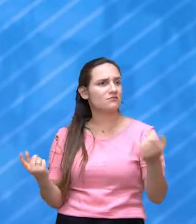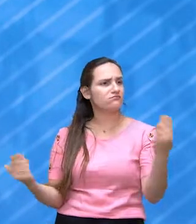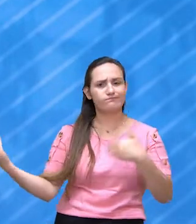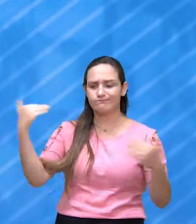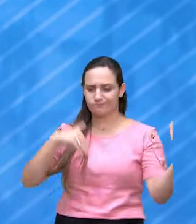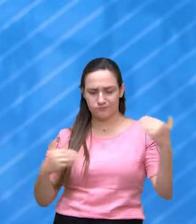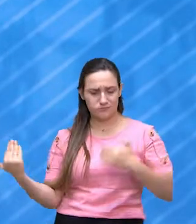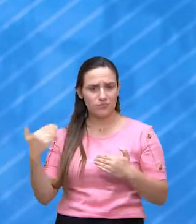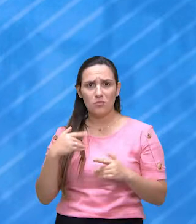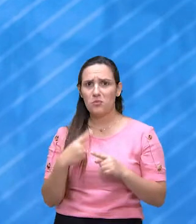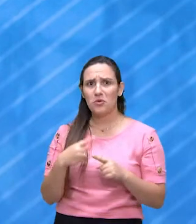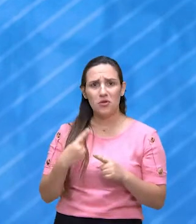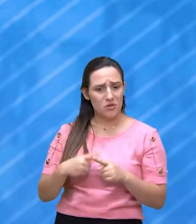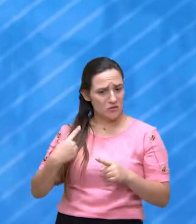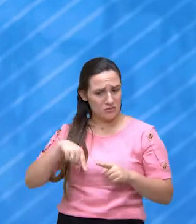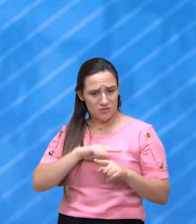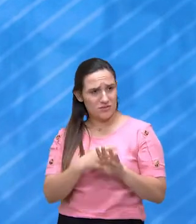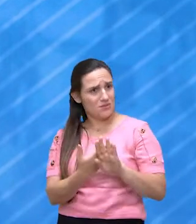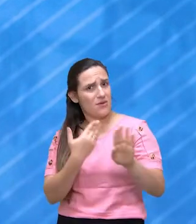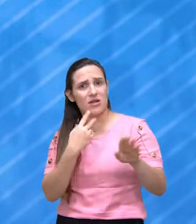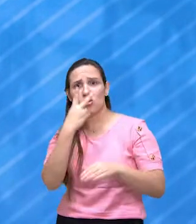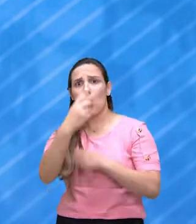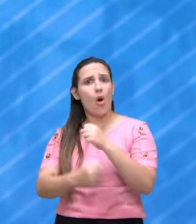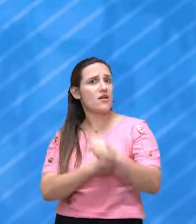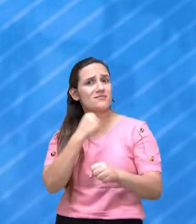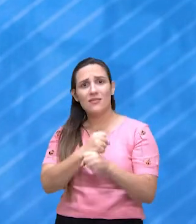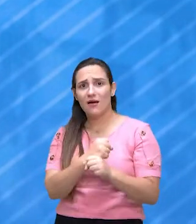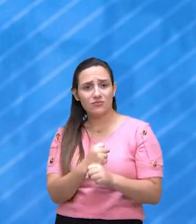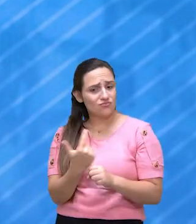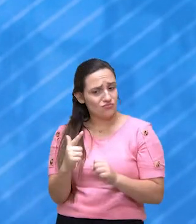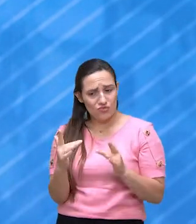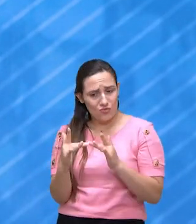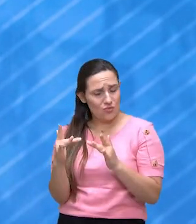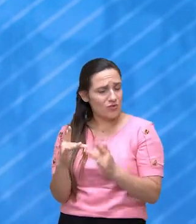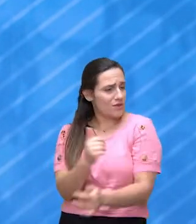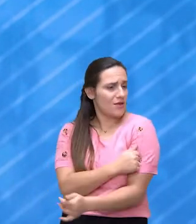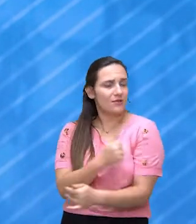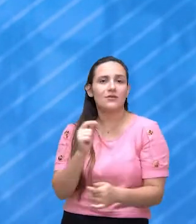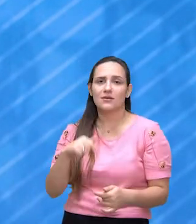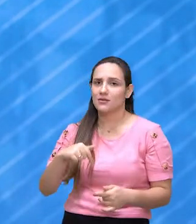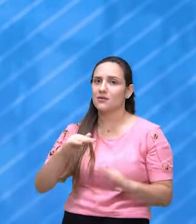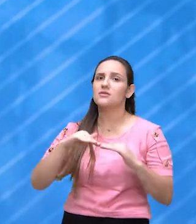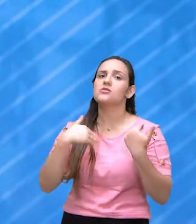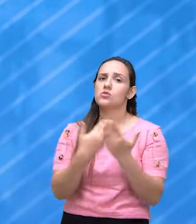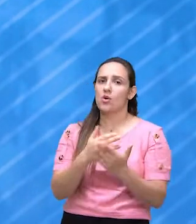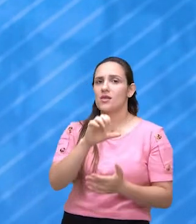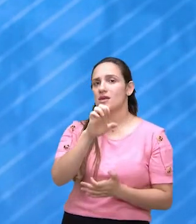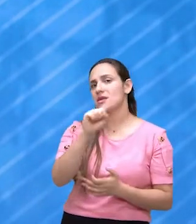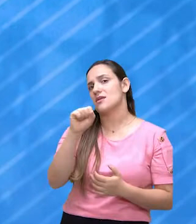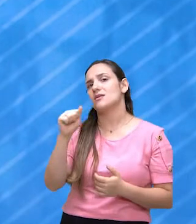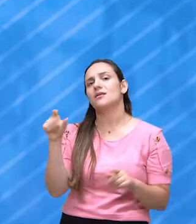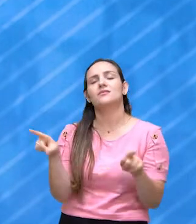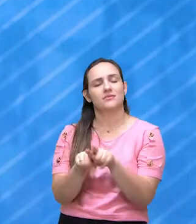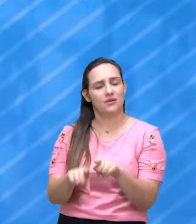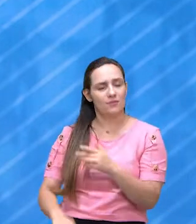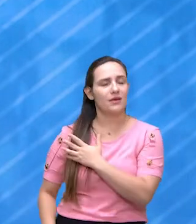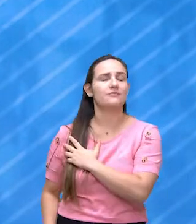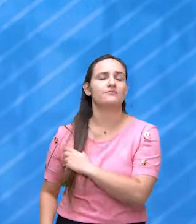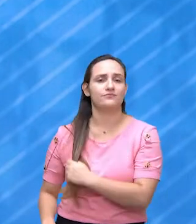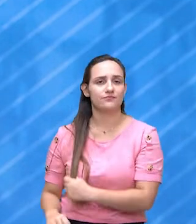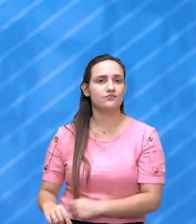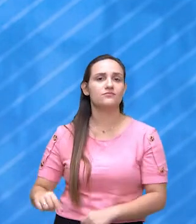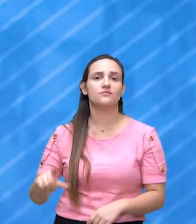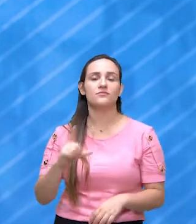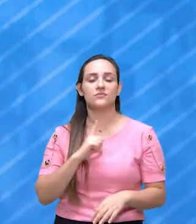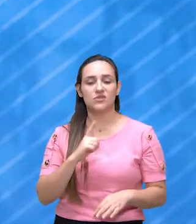é nossos professores ficamos dois anos separados dos nossos alunos e a essa também passou por isso então a